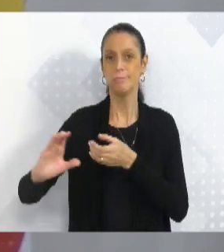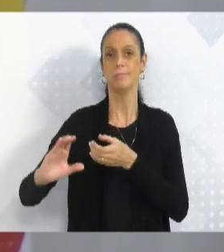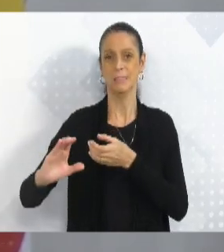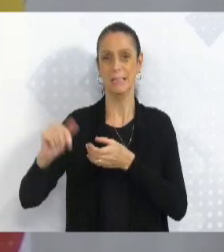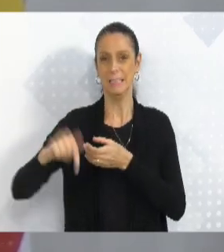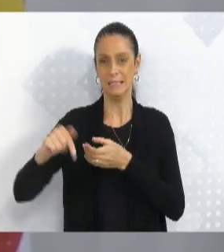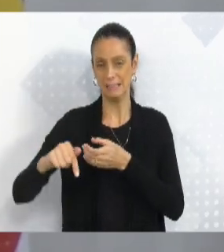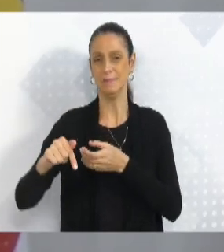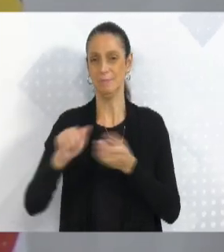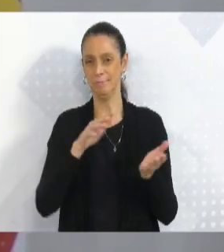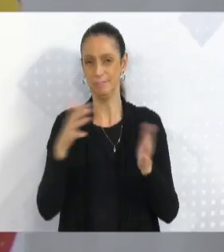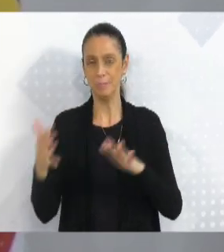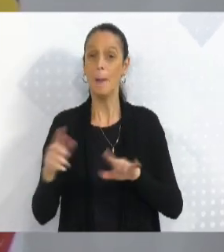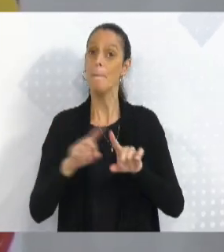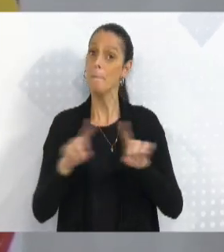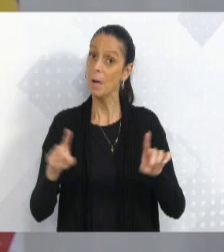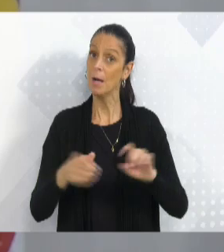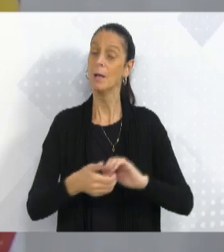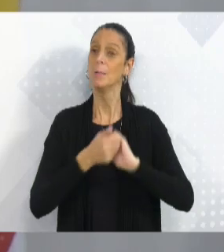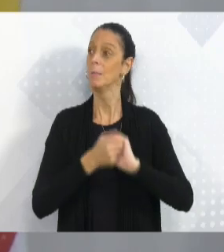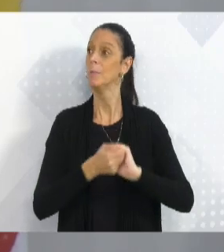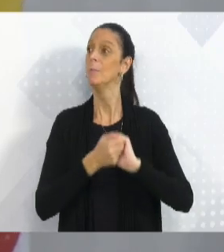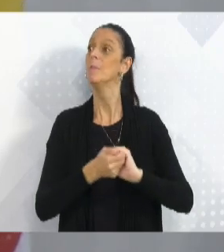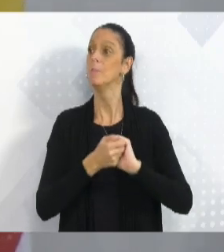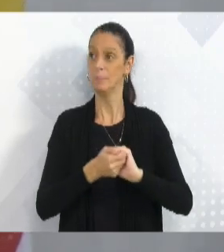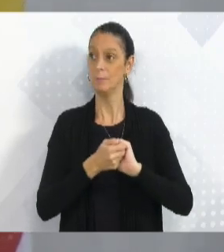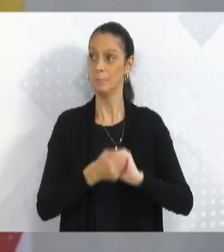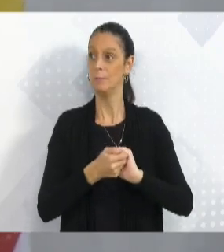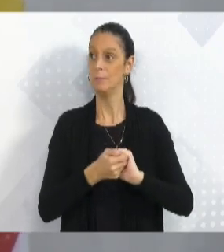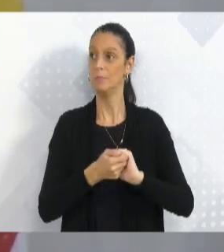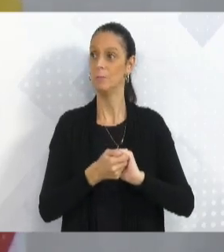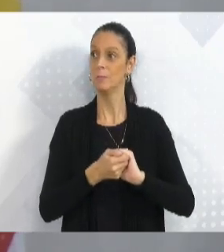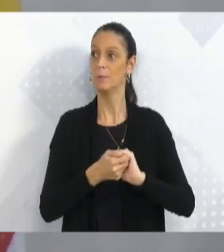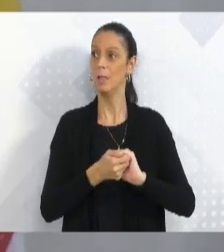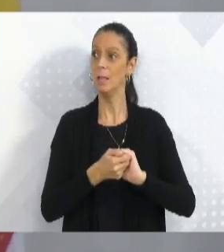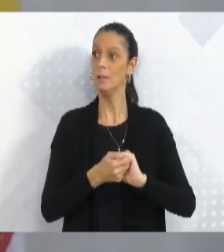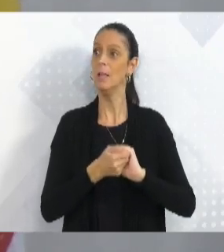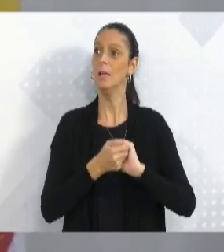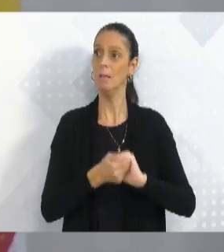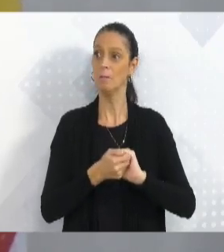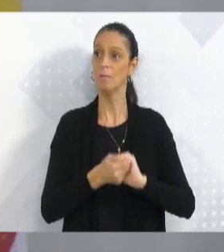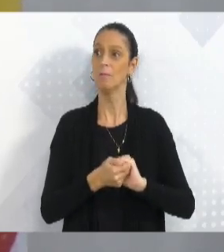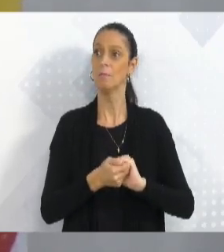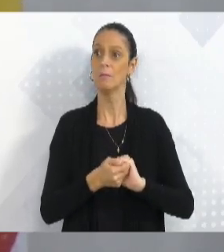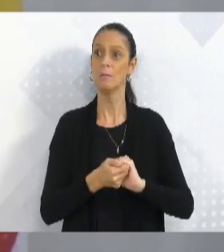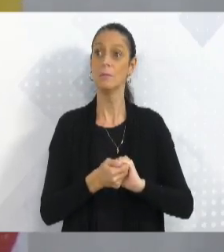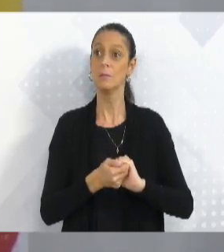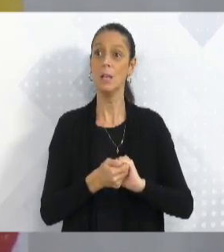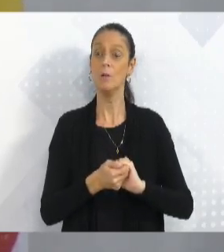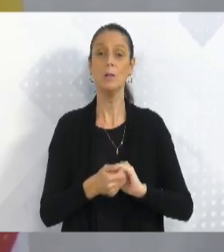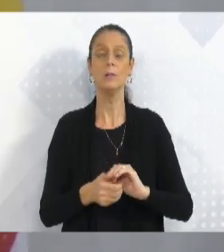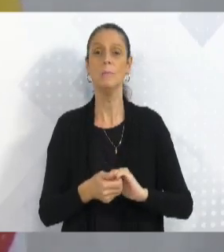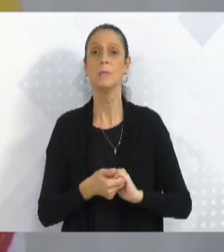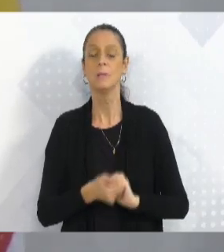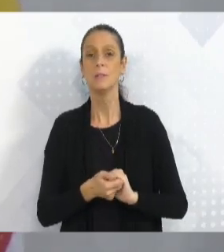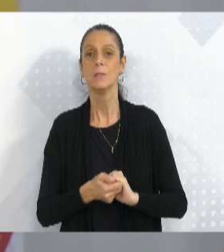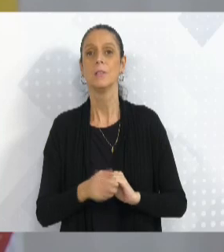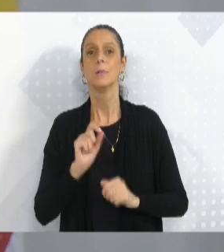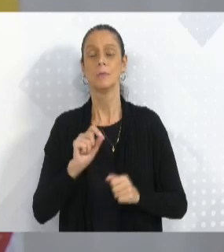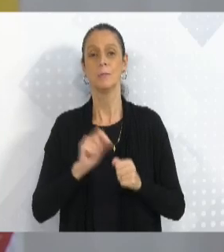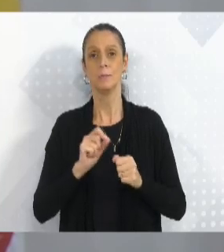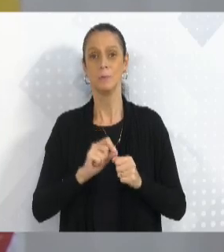mas parabenizar a secretaria de serviços urbanos parabenizar pelo excelente trabalho técnico que está sendo